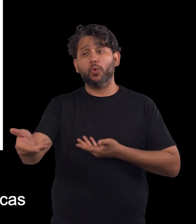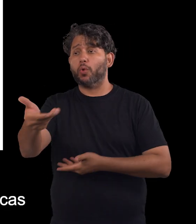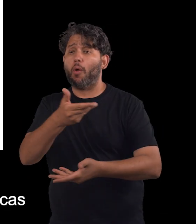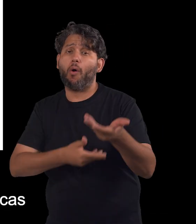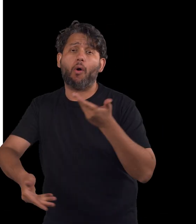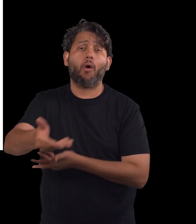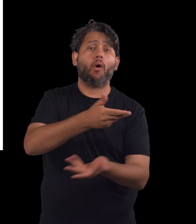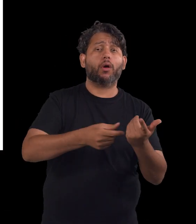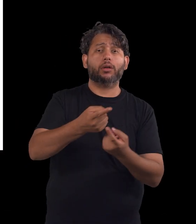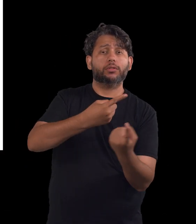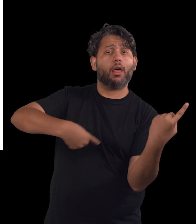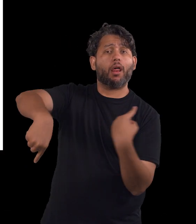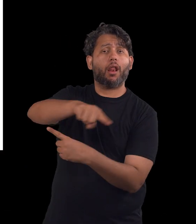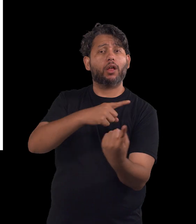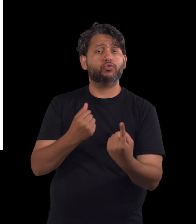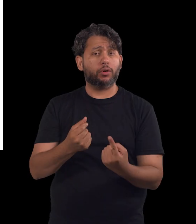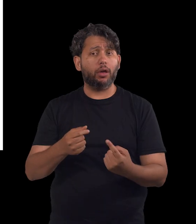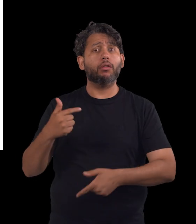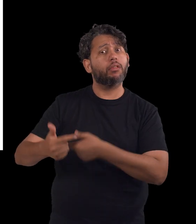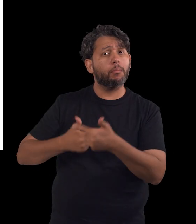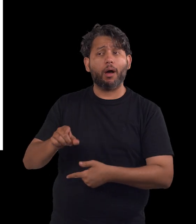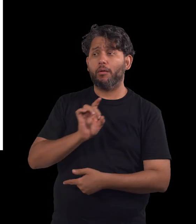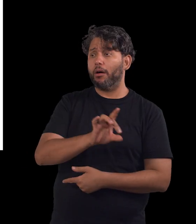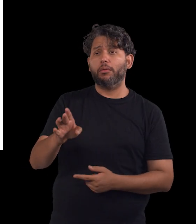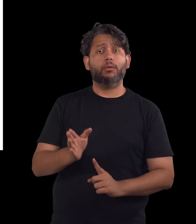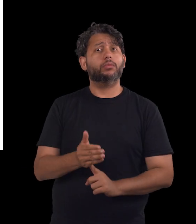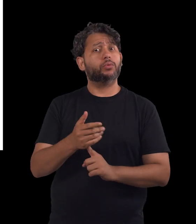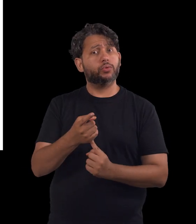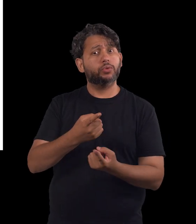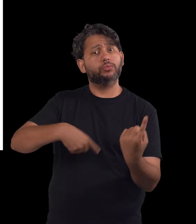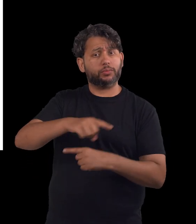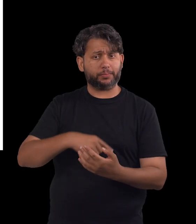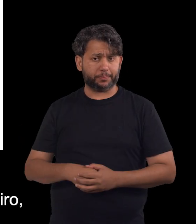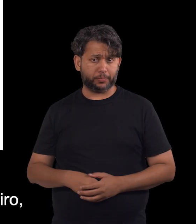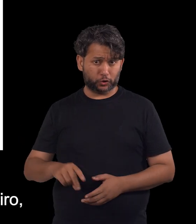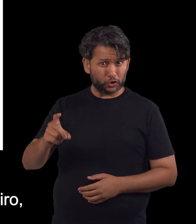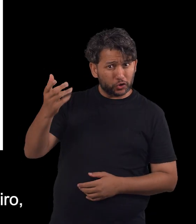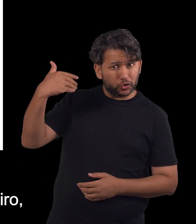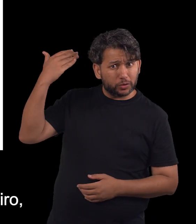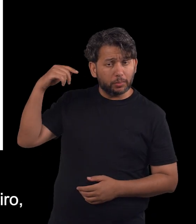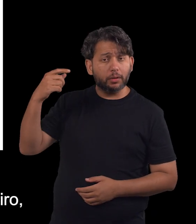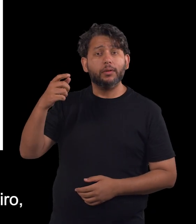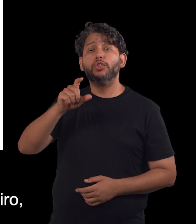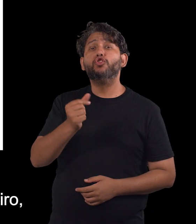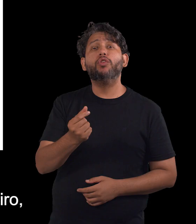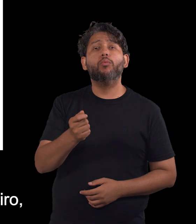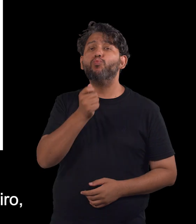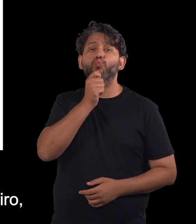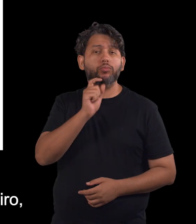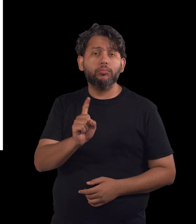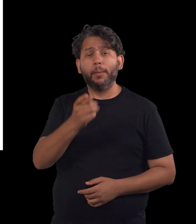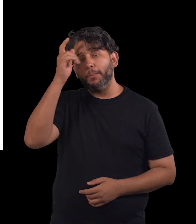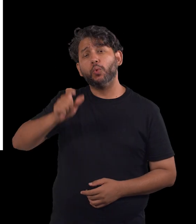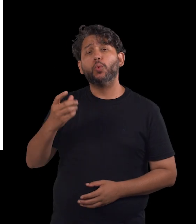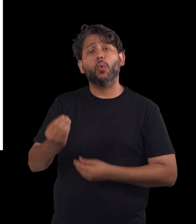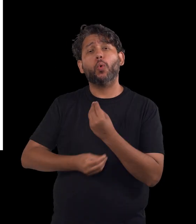rede de trocas que movimenta recursos, trabalho e tecnologia. No passado, antes da invenção do